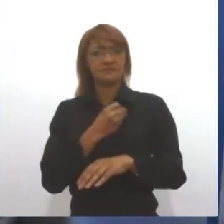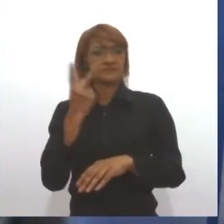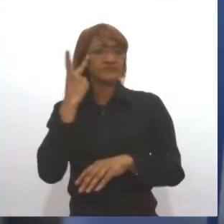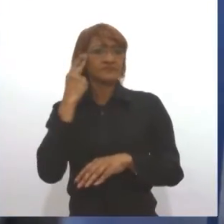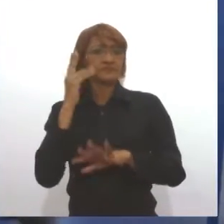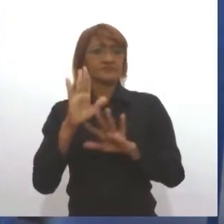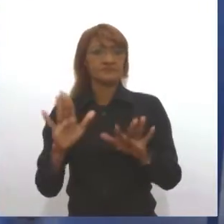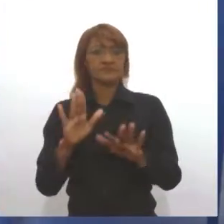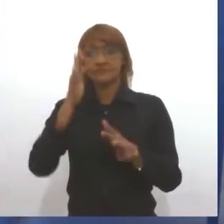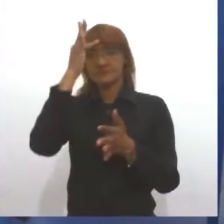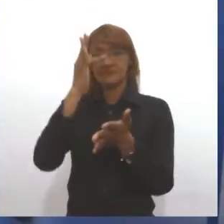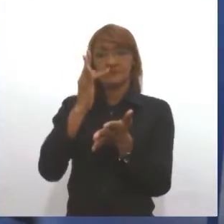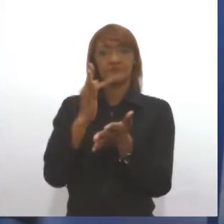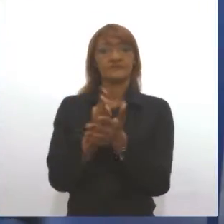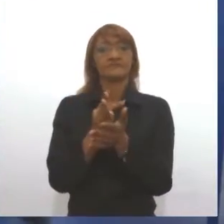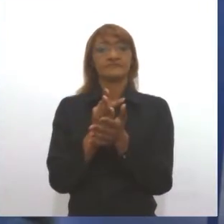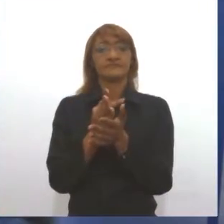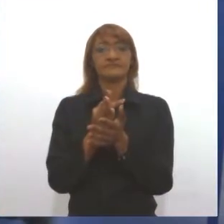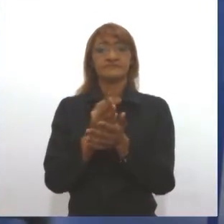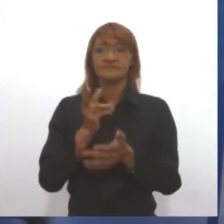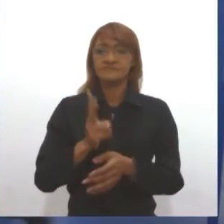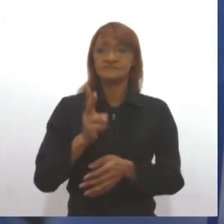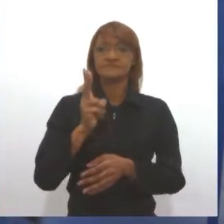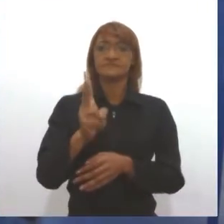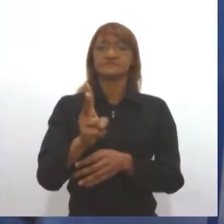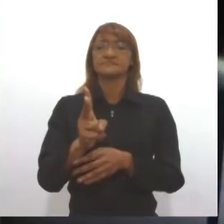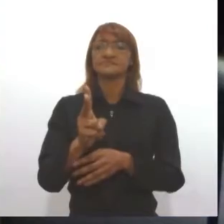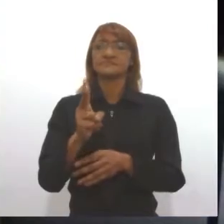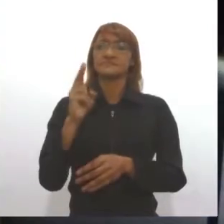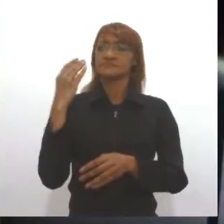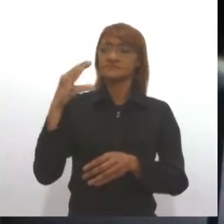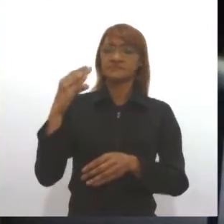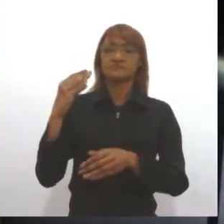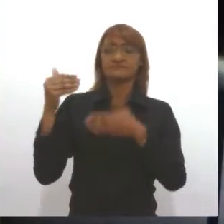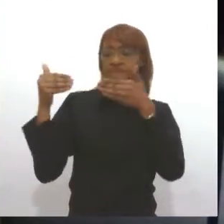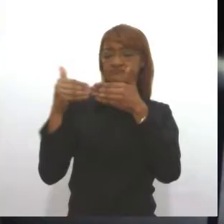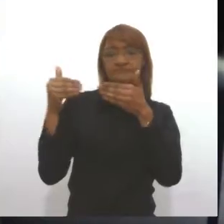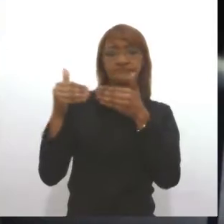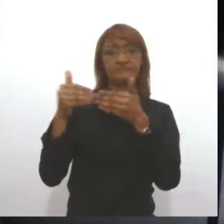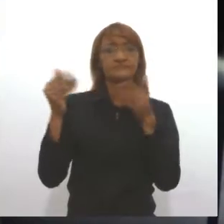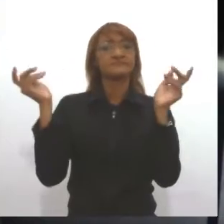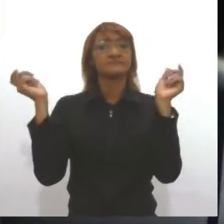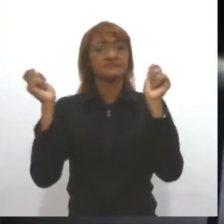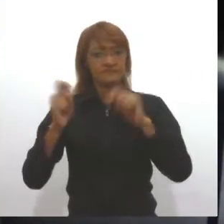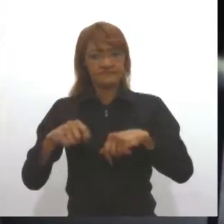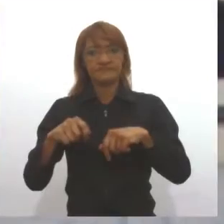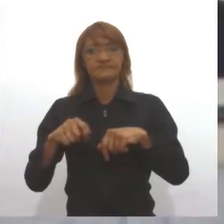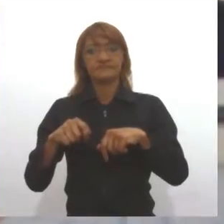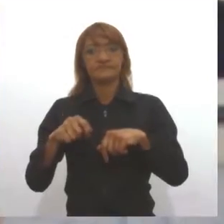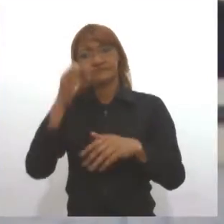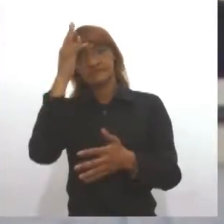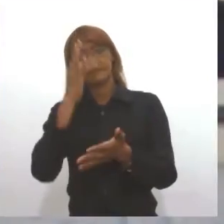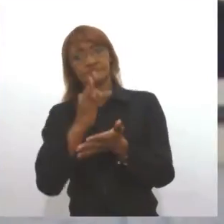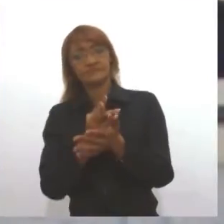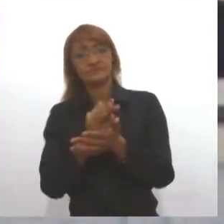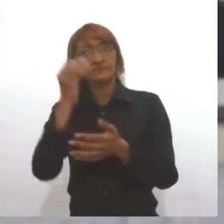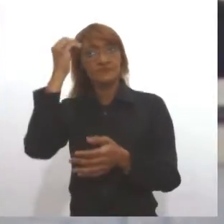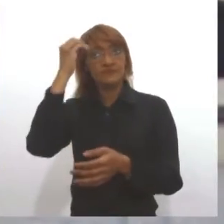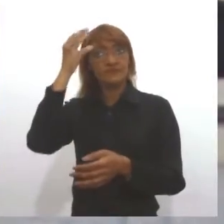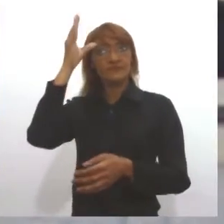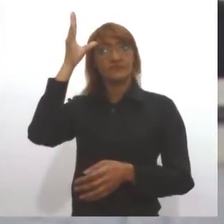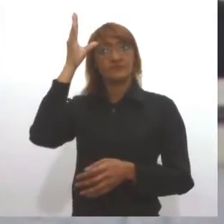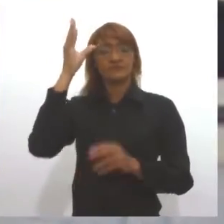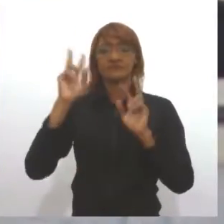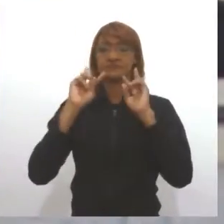A fé tem muito a contribuir na ciência e a ciência tem muito a contribuir na fé. O conhecimento